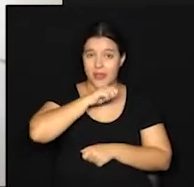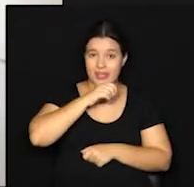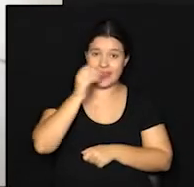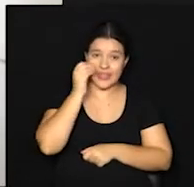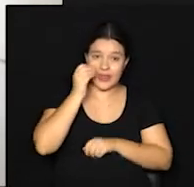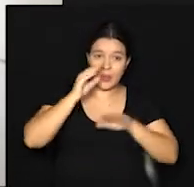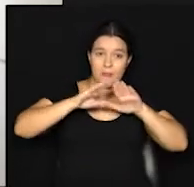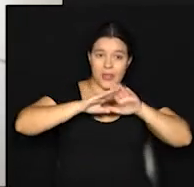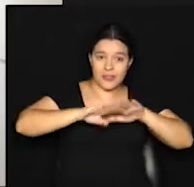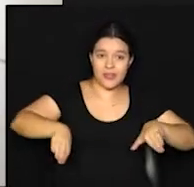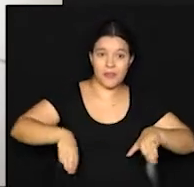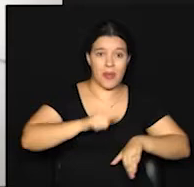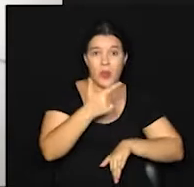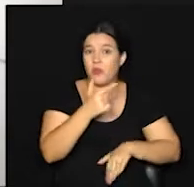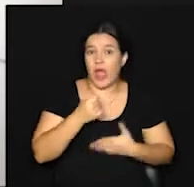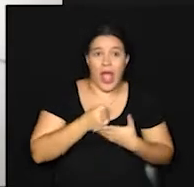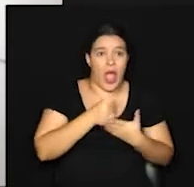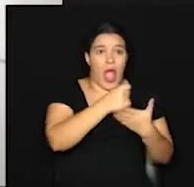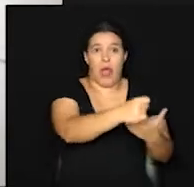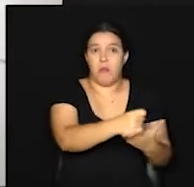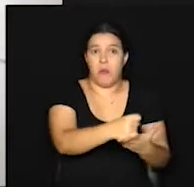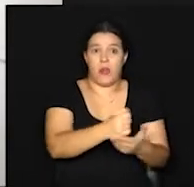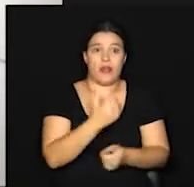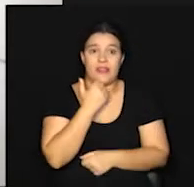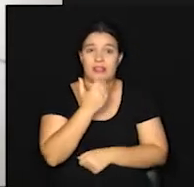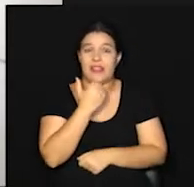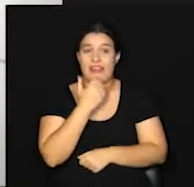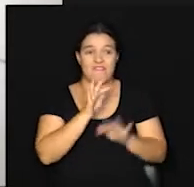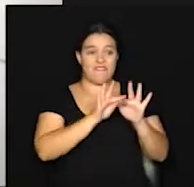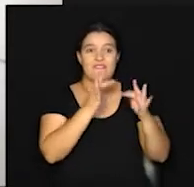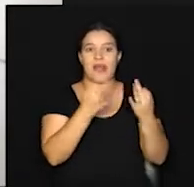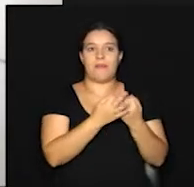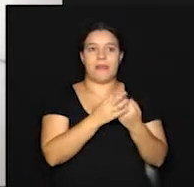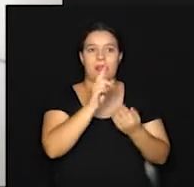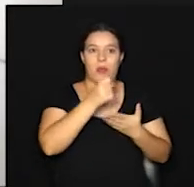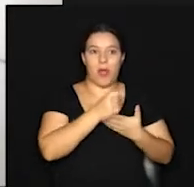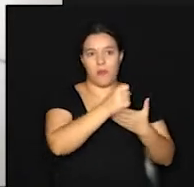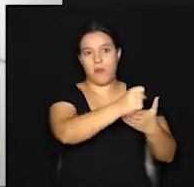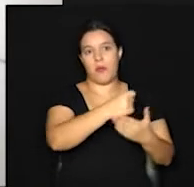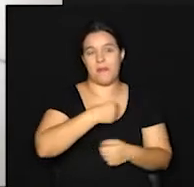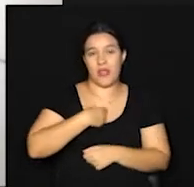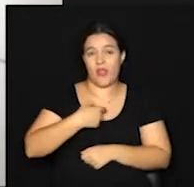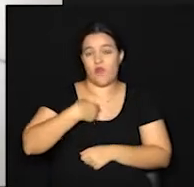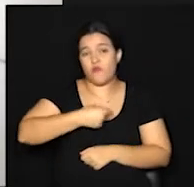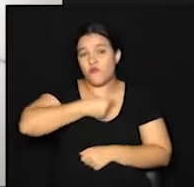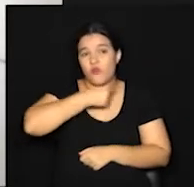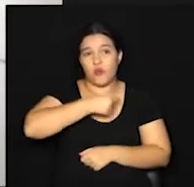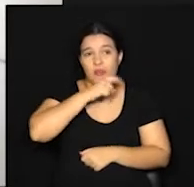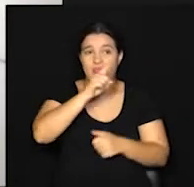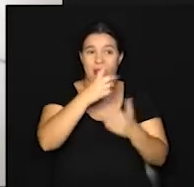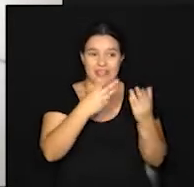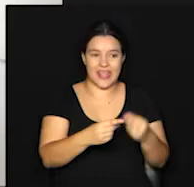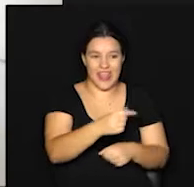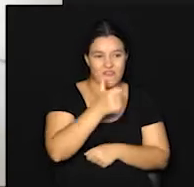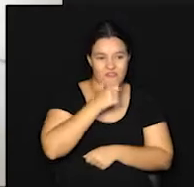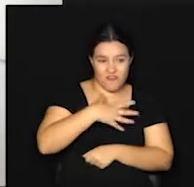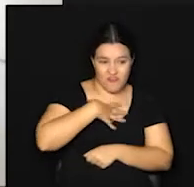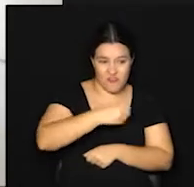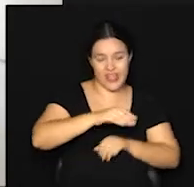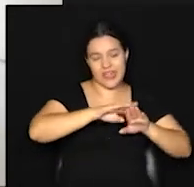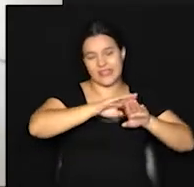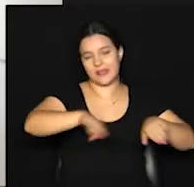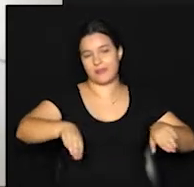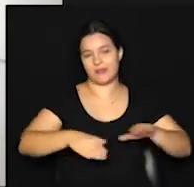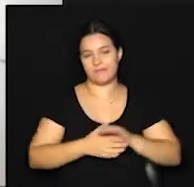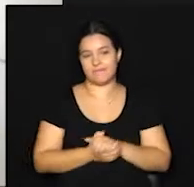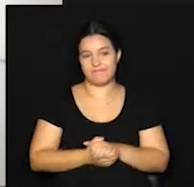do meu pai, mas ela não tinha o apoio familiar, porque o meu avô realmente ele não aceitava uma mulher separada, uma filha separada. Então, essa